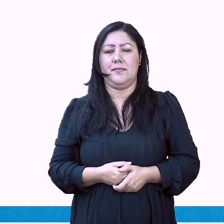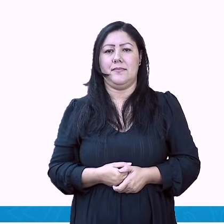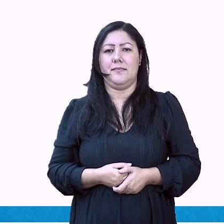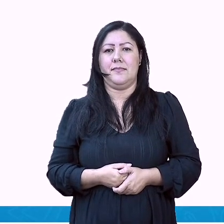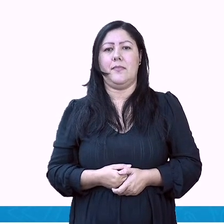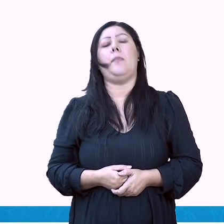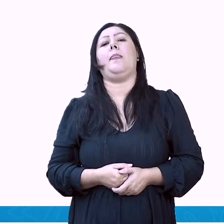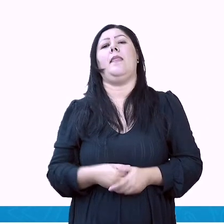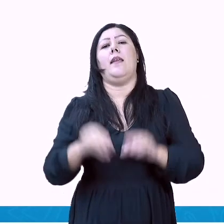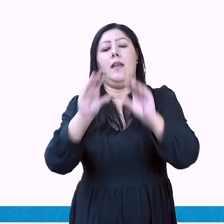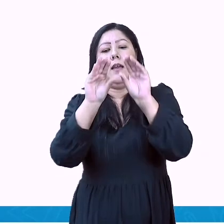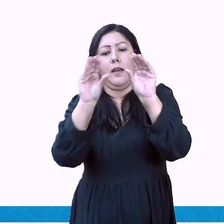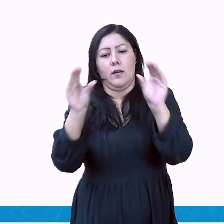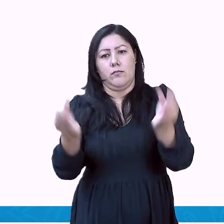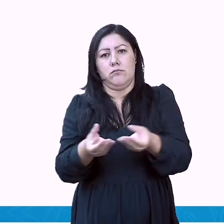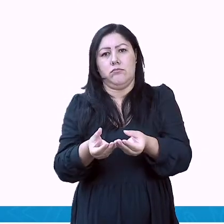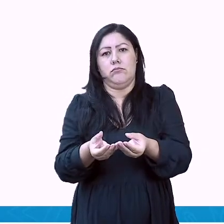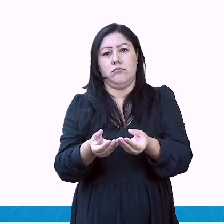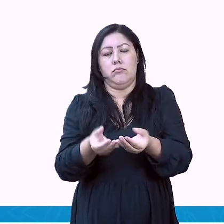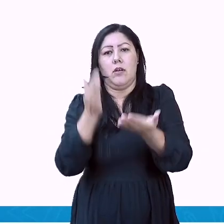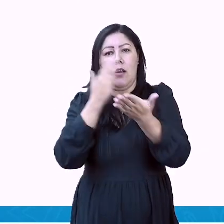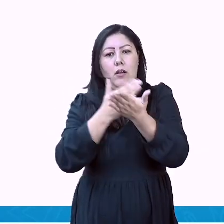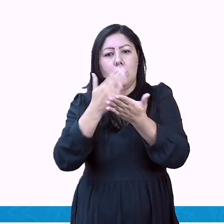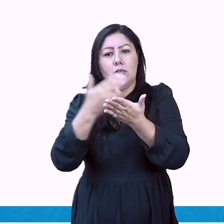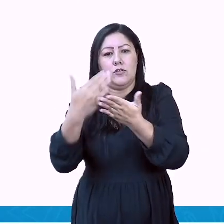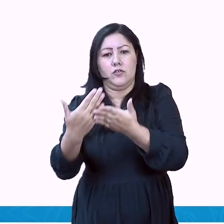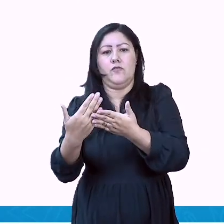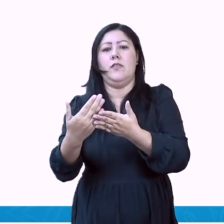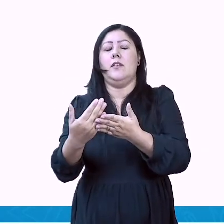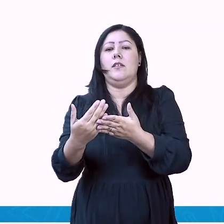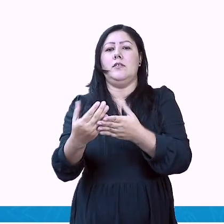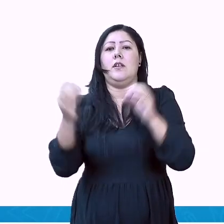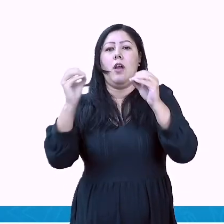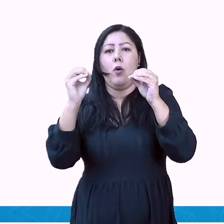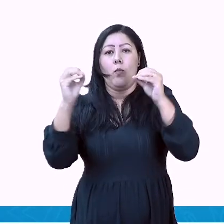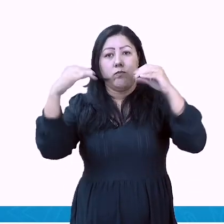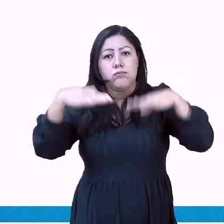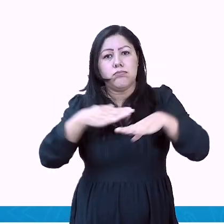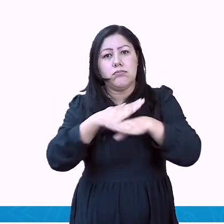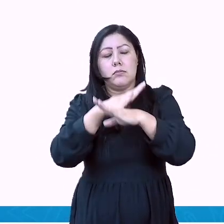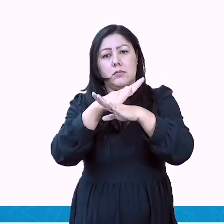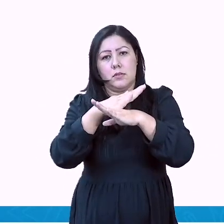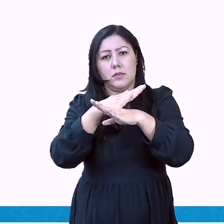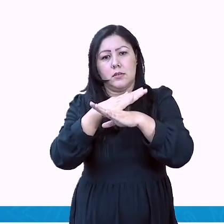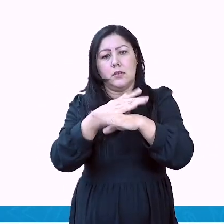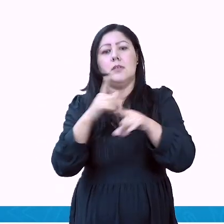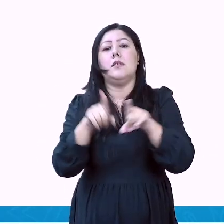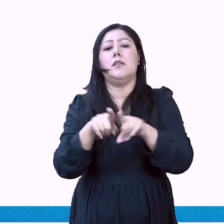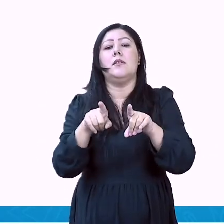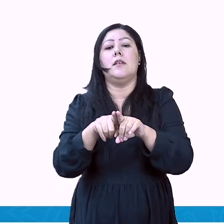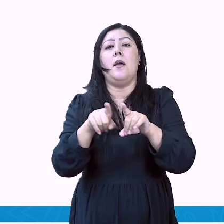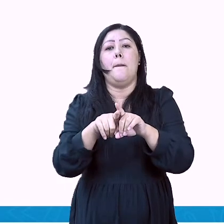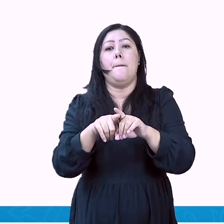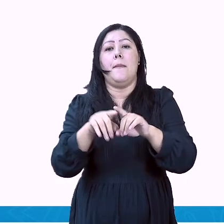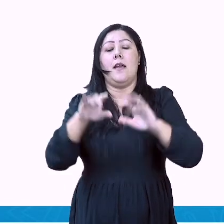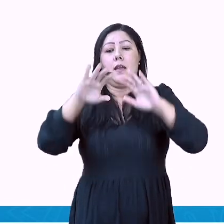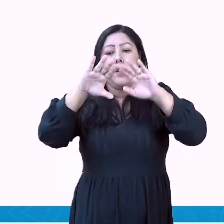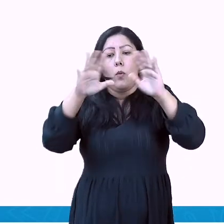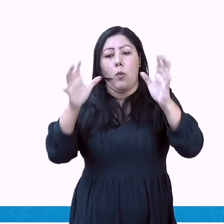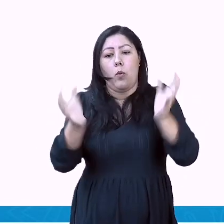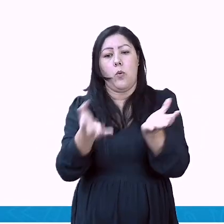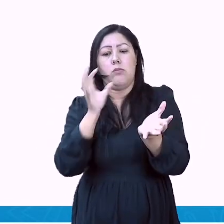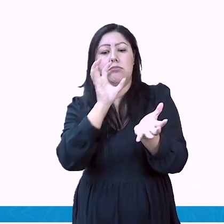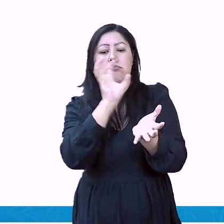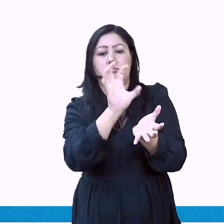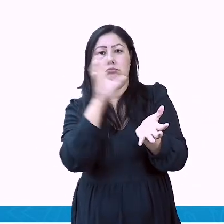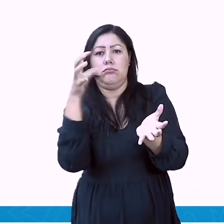A crosta está dividida em crosta oceânica e crosta continental. Onde nós estamos